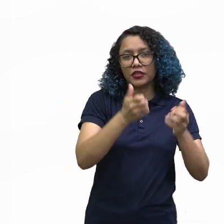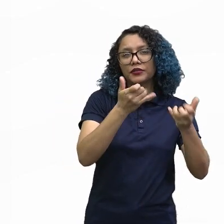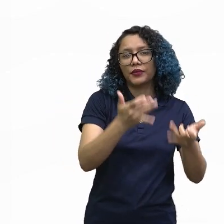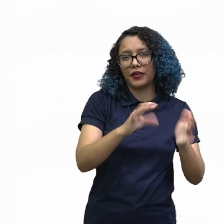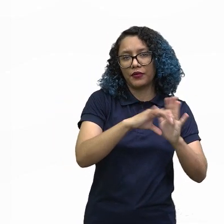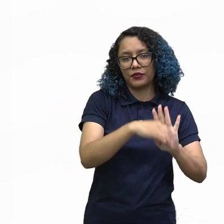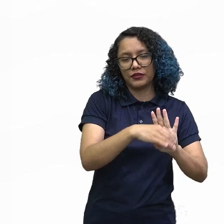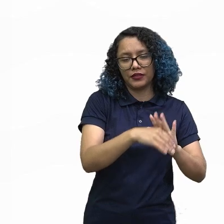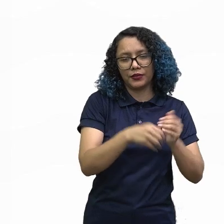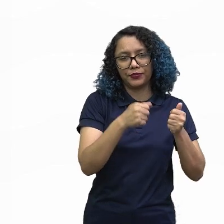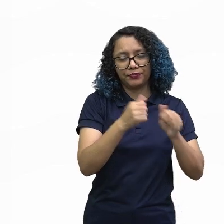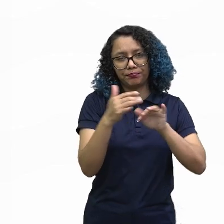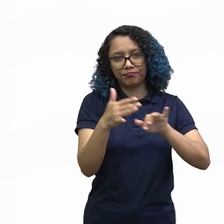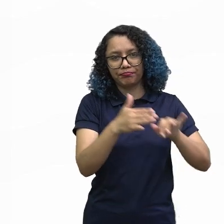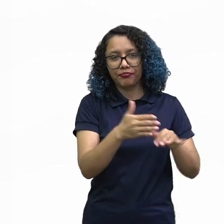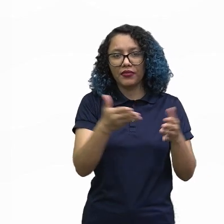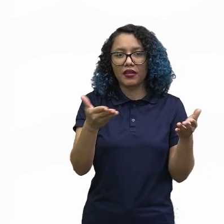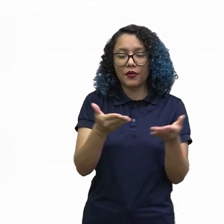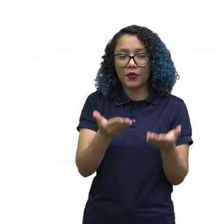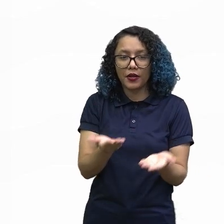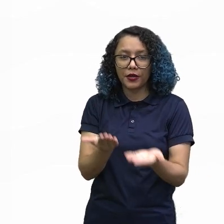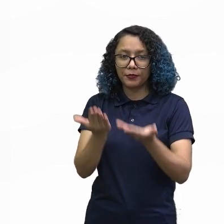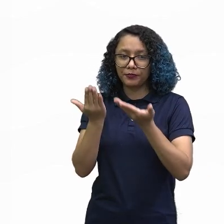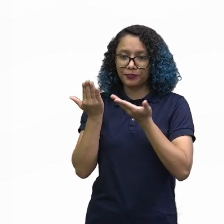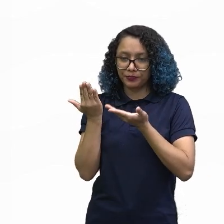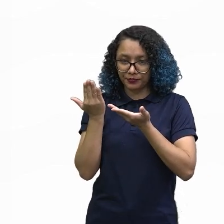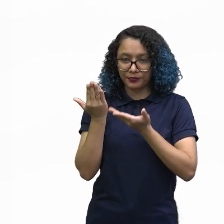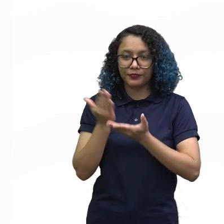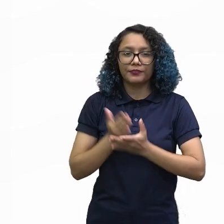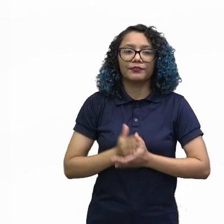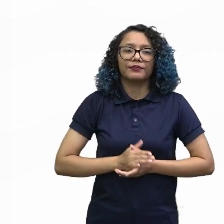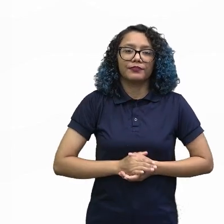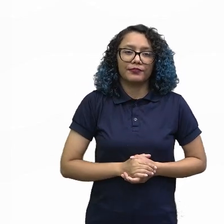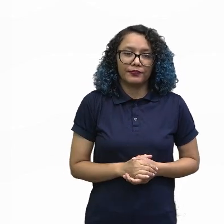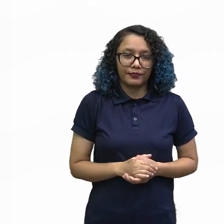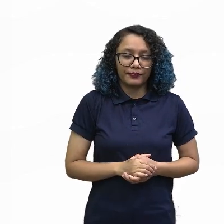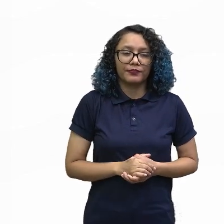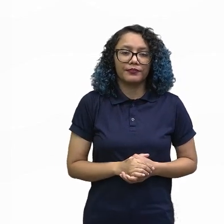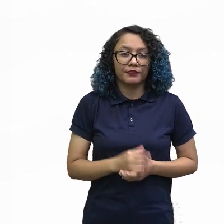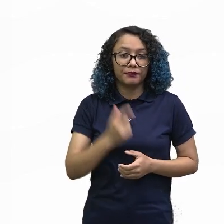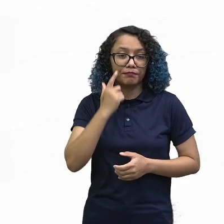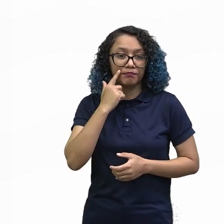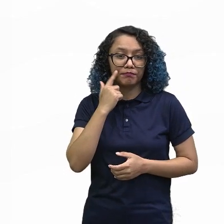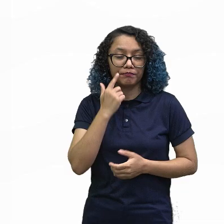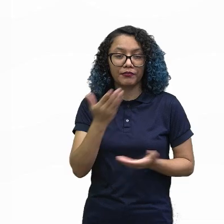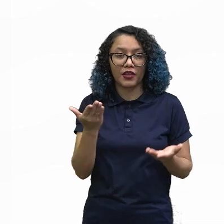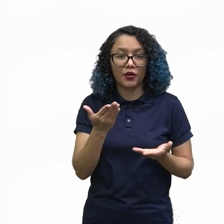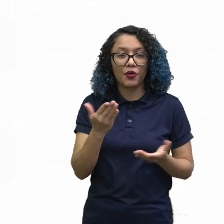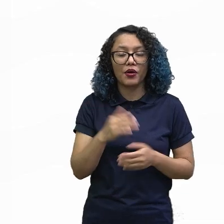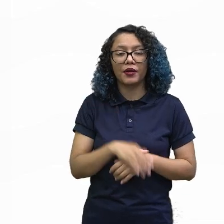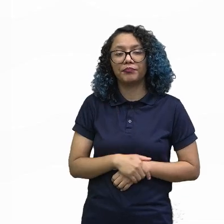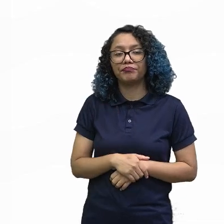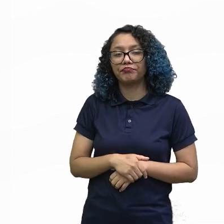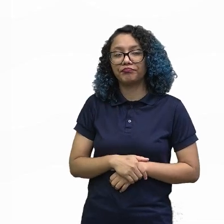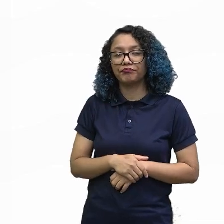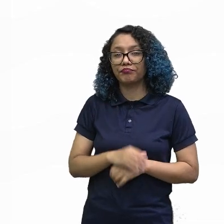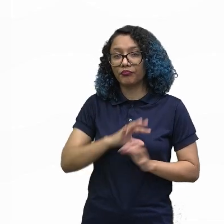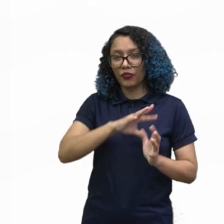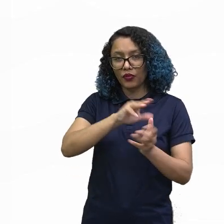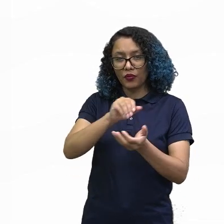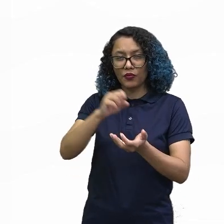global. E agora vamos aí, né, nos debruçar sobre esse tema. O que é efeito